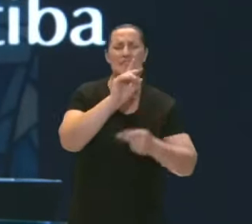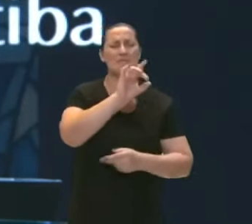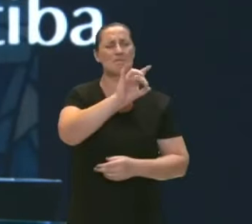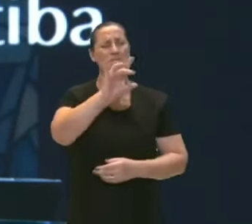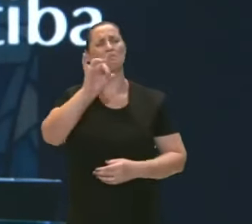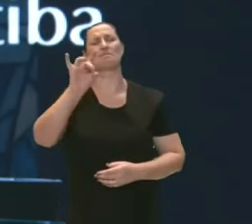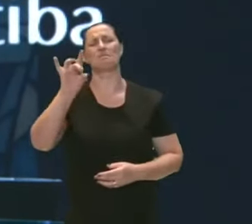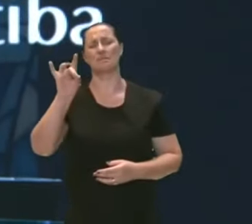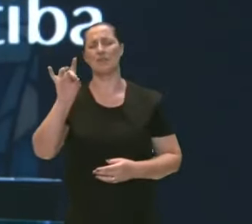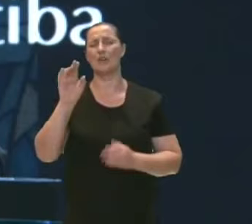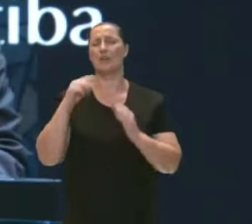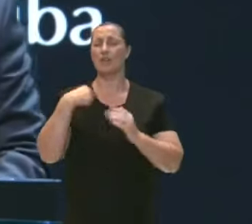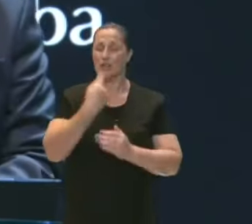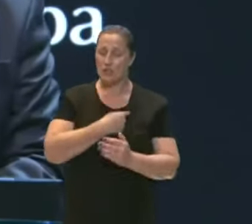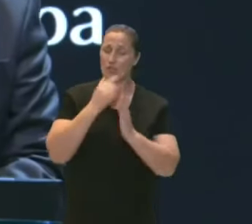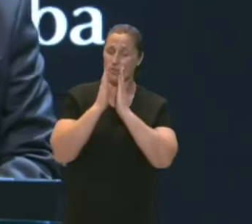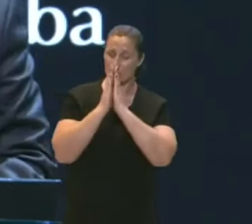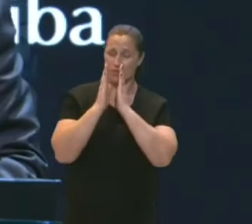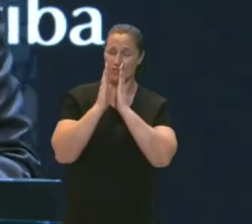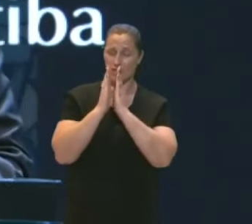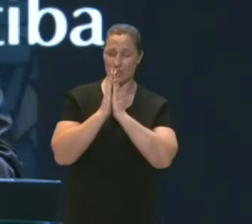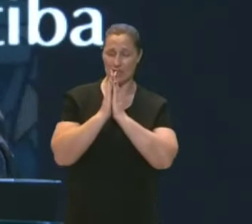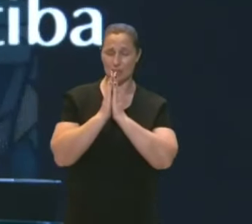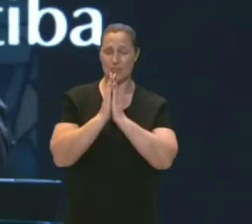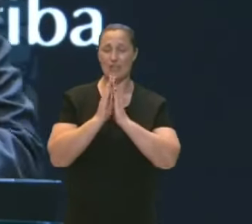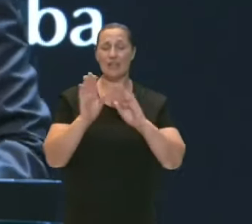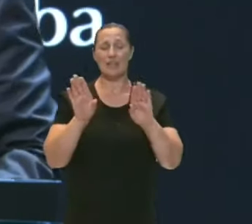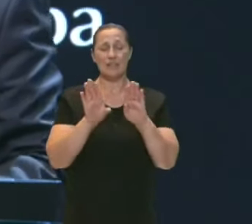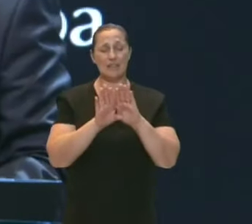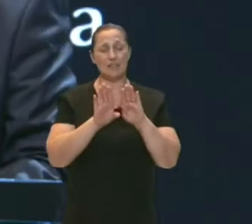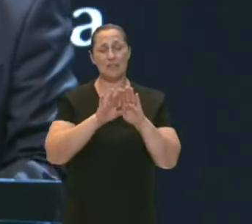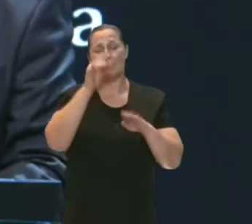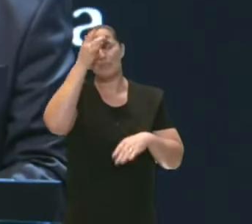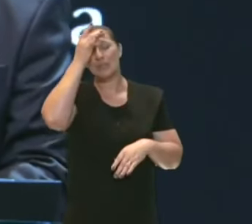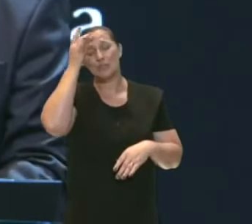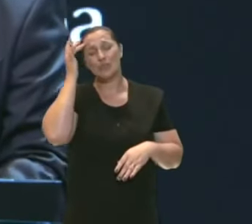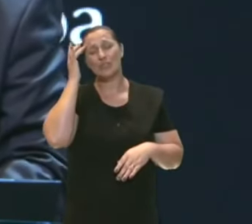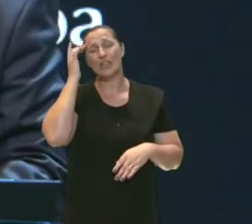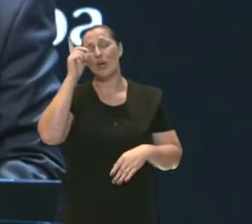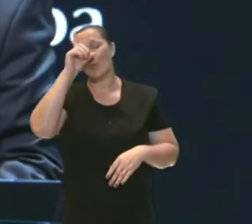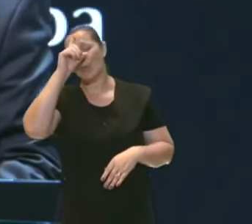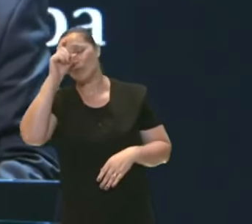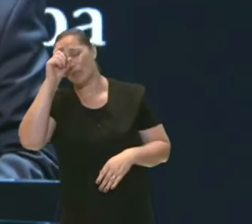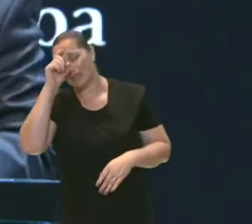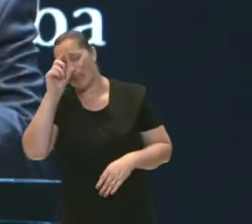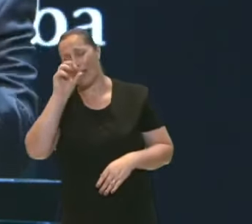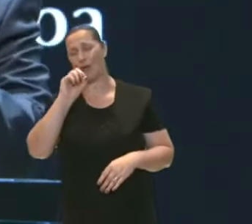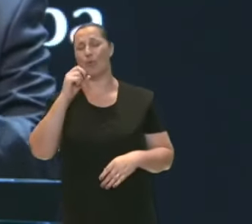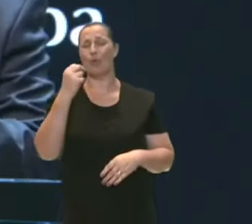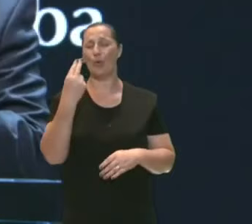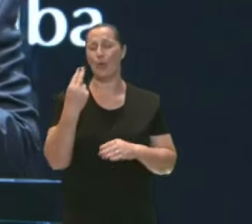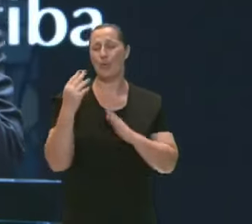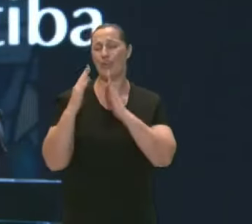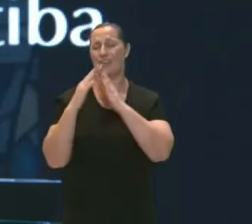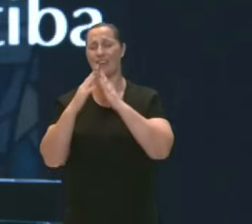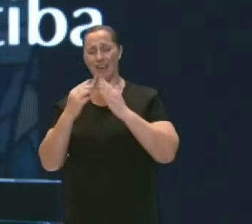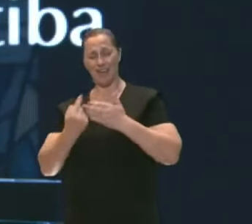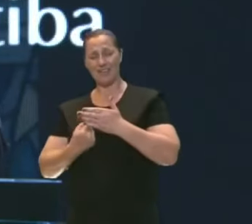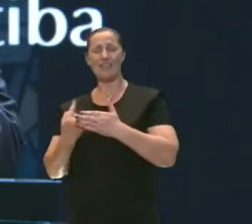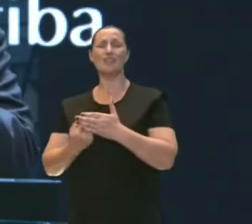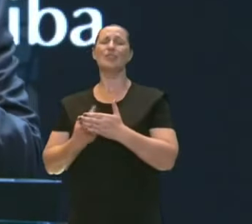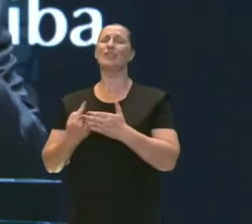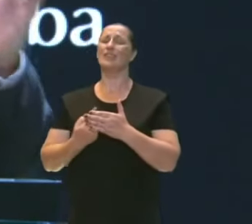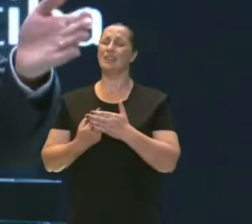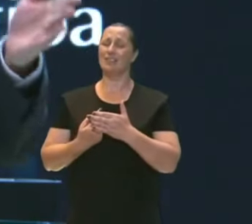nós oramos por tantos dos nossos que estão impedidos de estarem conosco, estão ali tomando as medidas